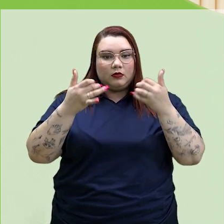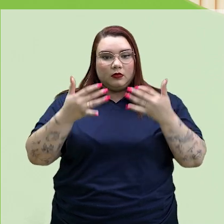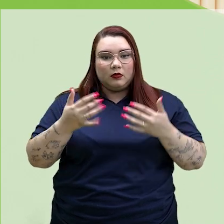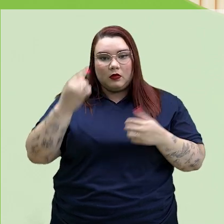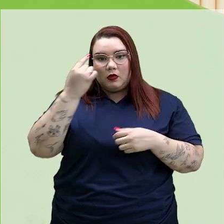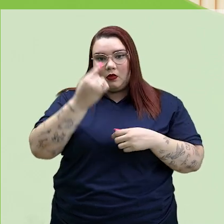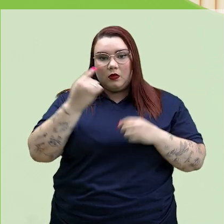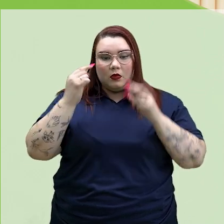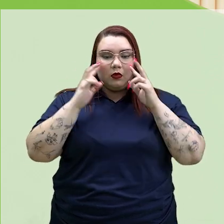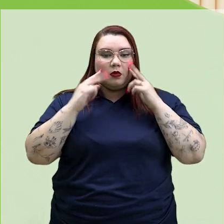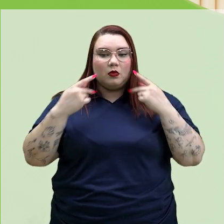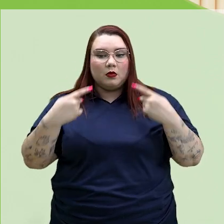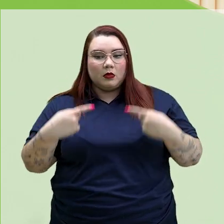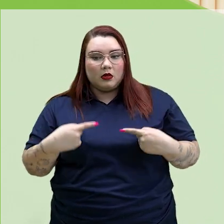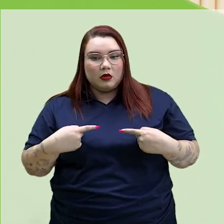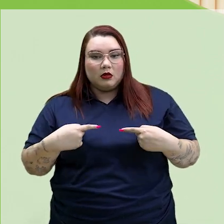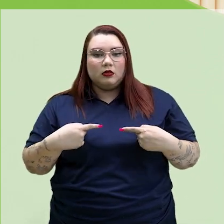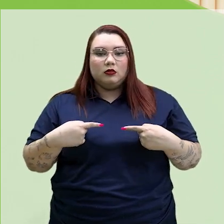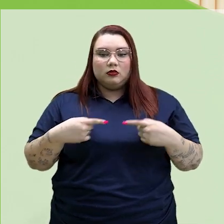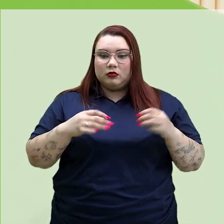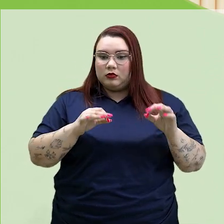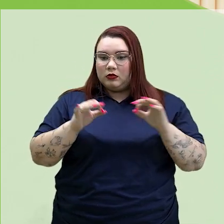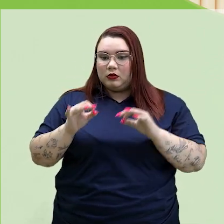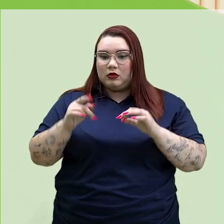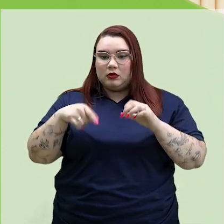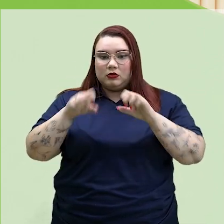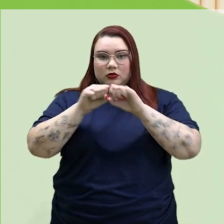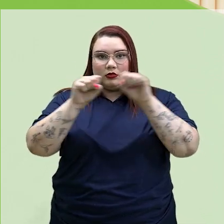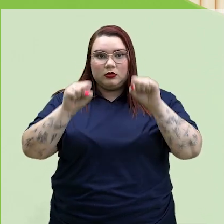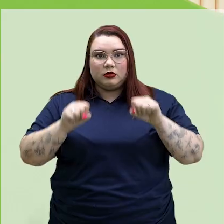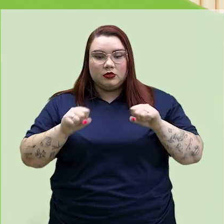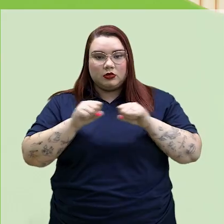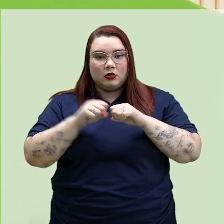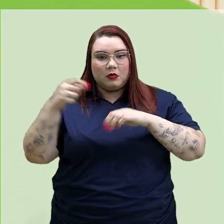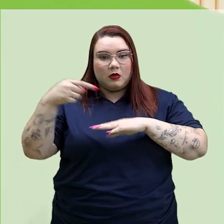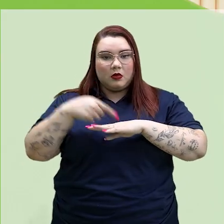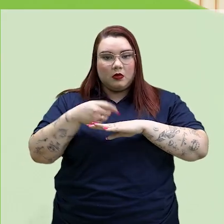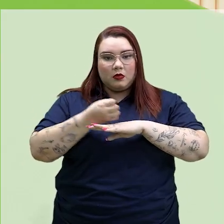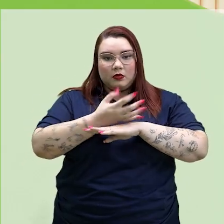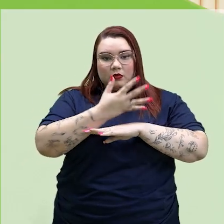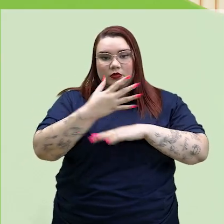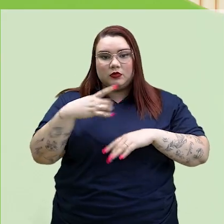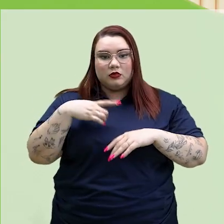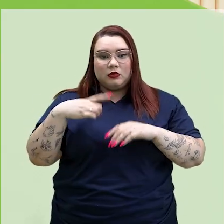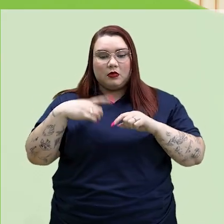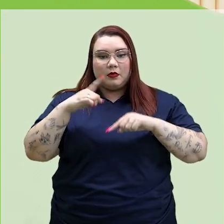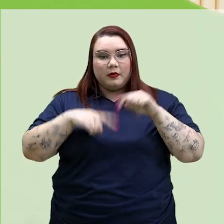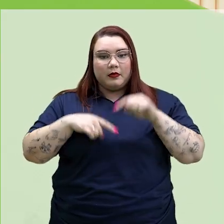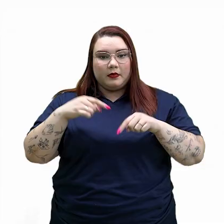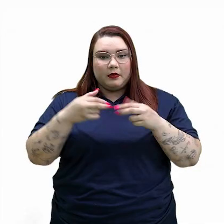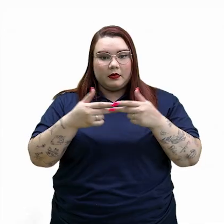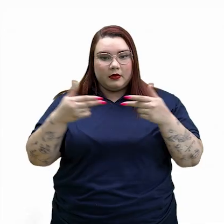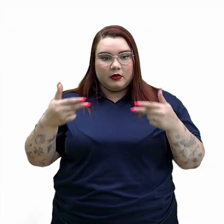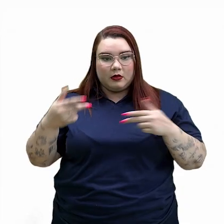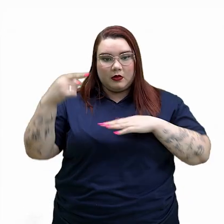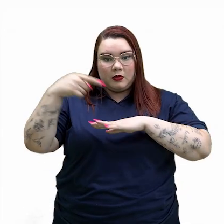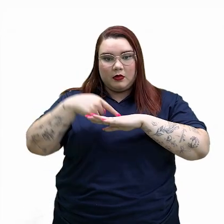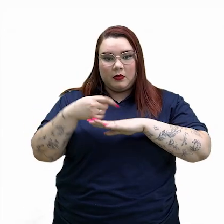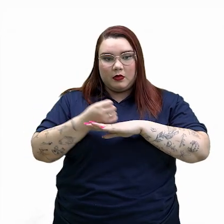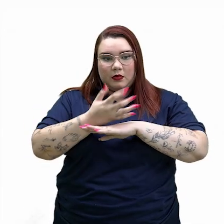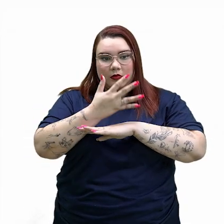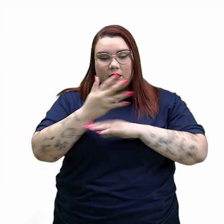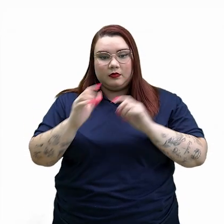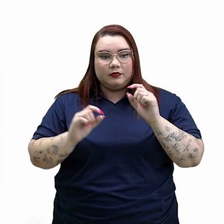olho humano, falar sobre esse sistema óptico, nós temos aí os instrumentos ópticos.